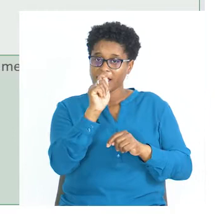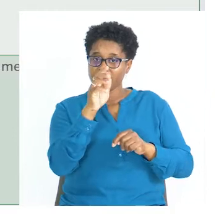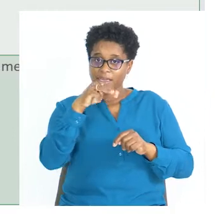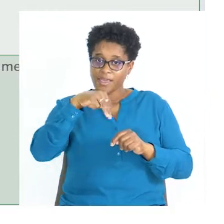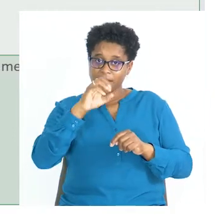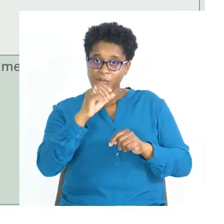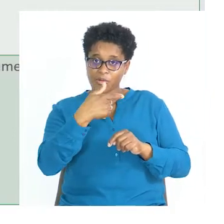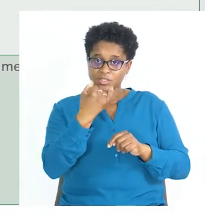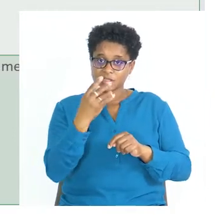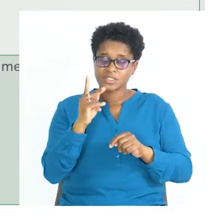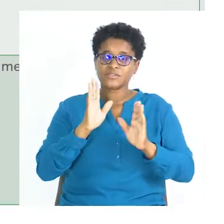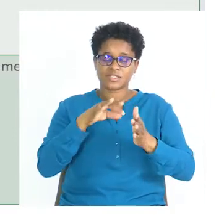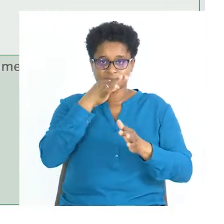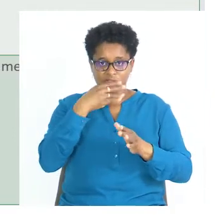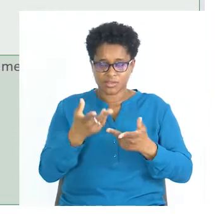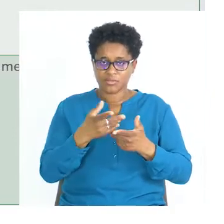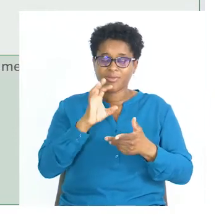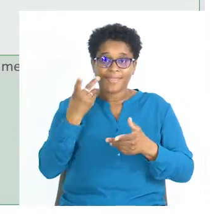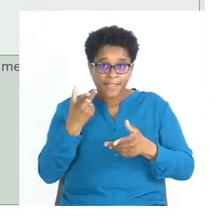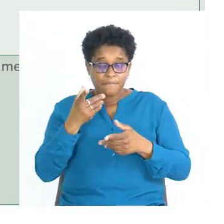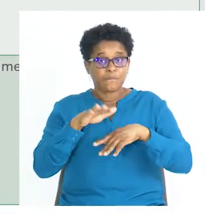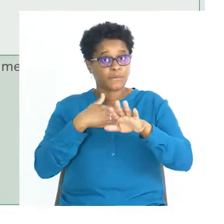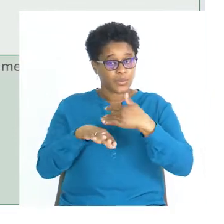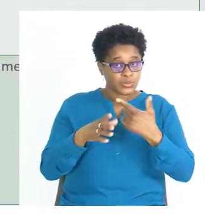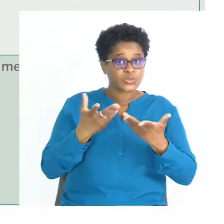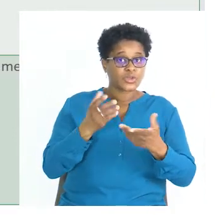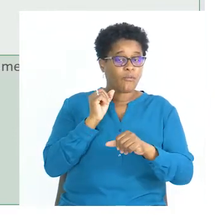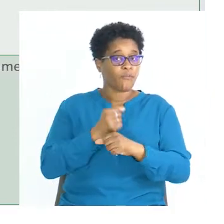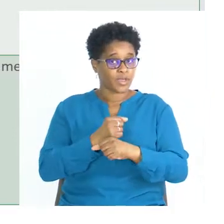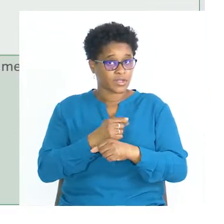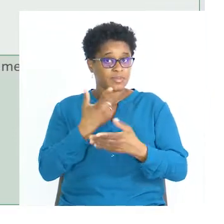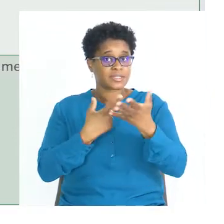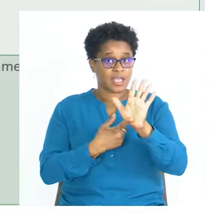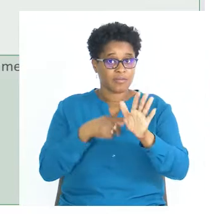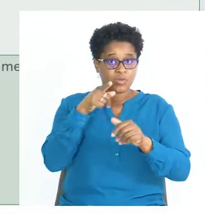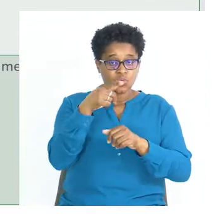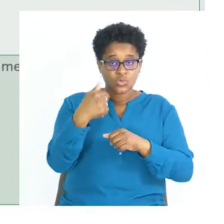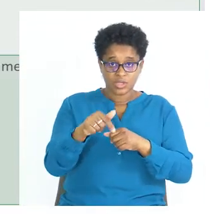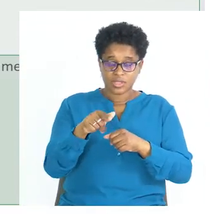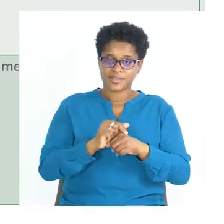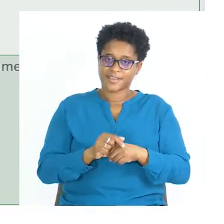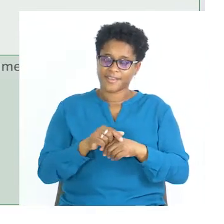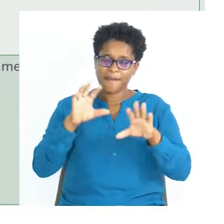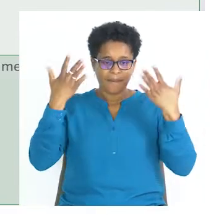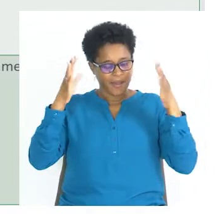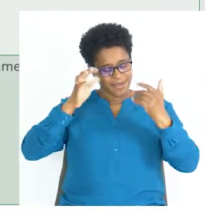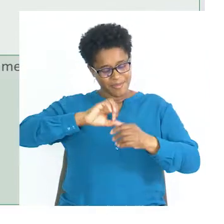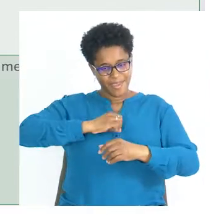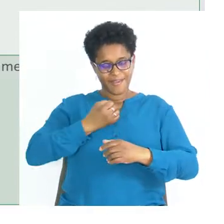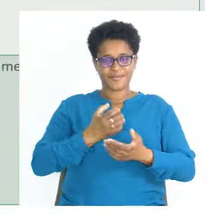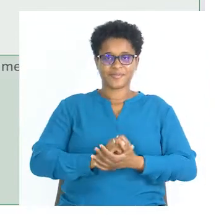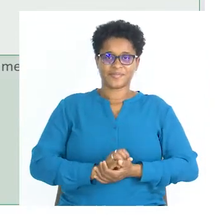tinha explicado, é próprio de quem produz. E, por exemplo, tu tens ali, meus parabéns.